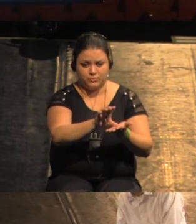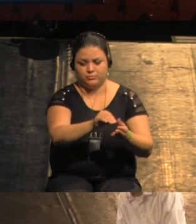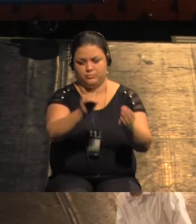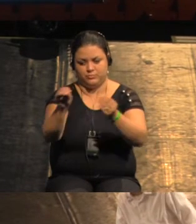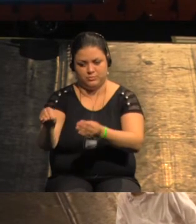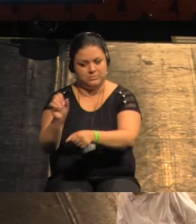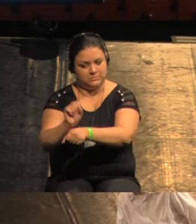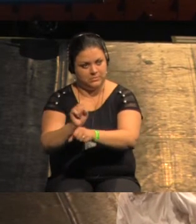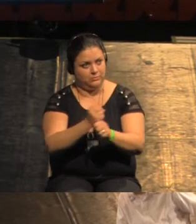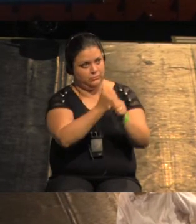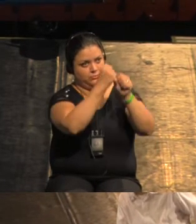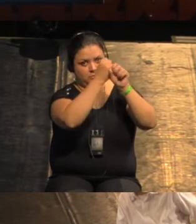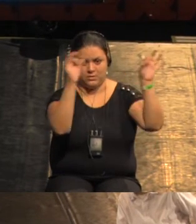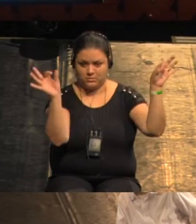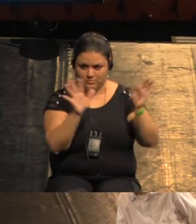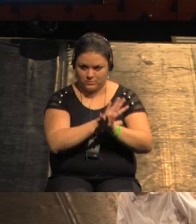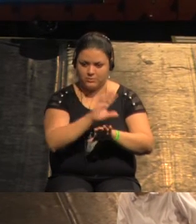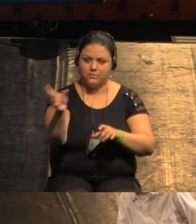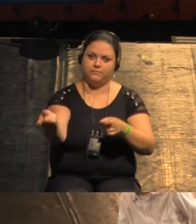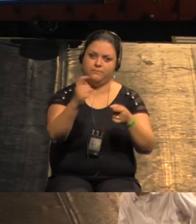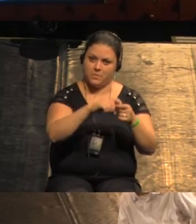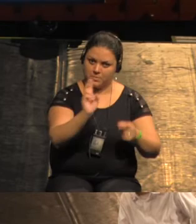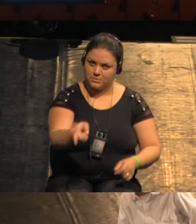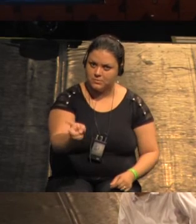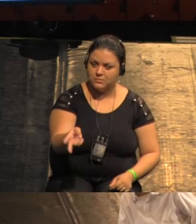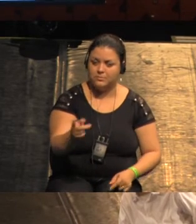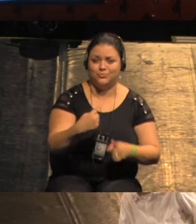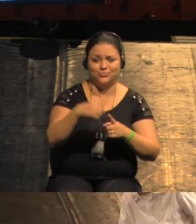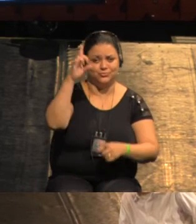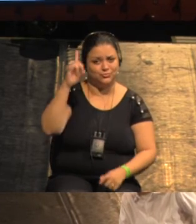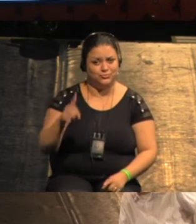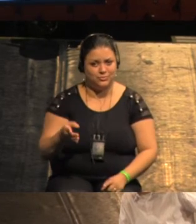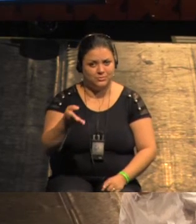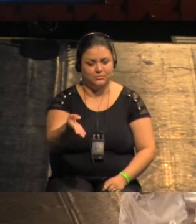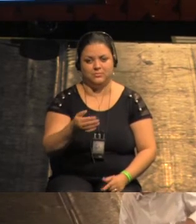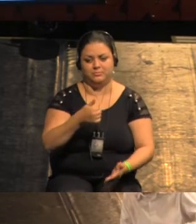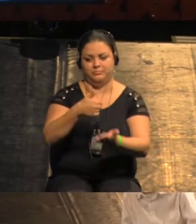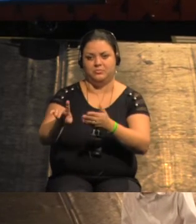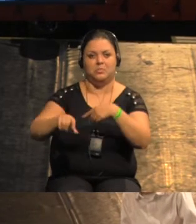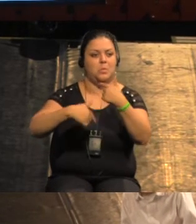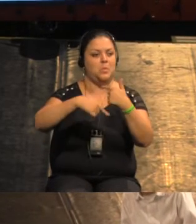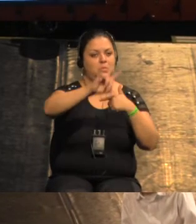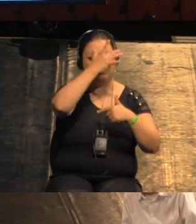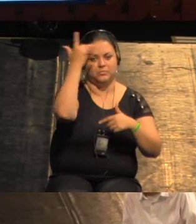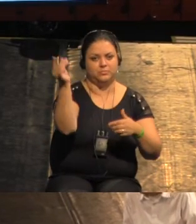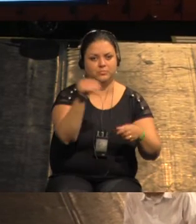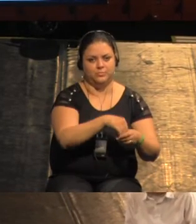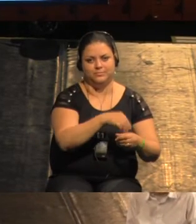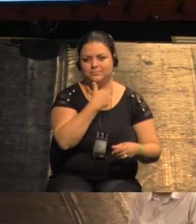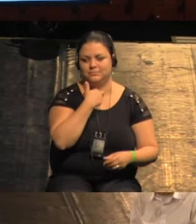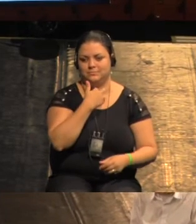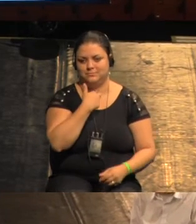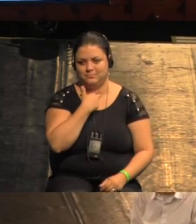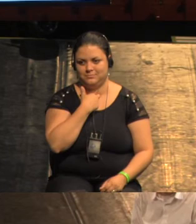primeiro é mais importante do que o direito de quem eventualmente vai chegar. Porque antes deles estavam